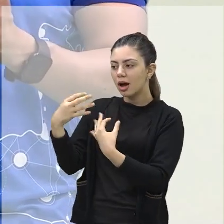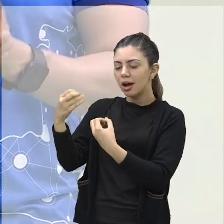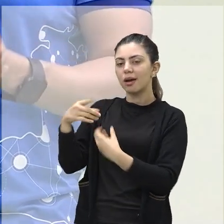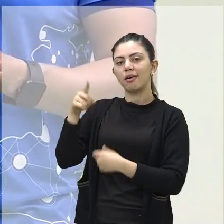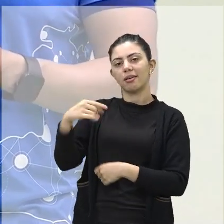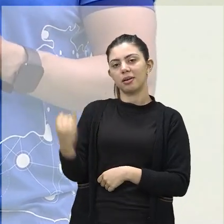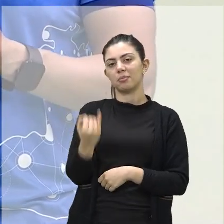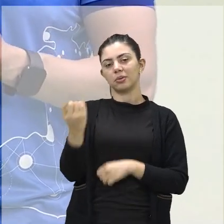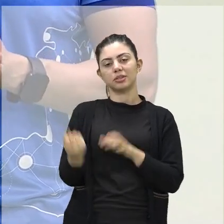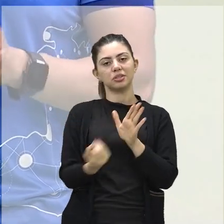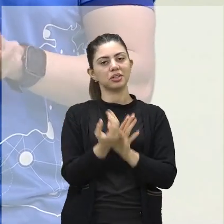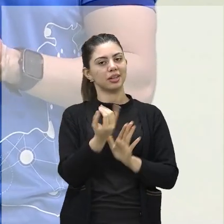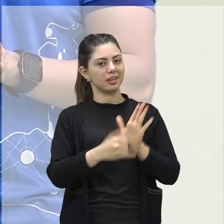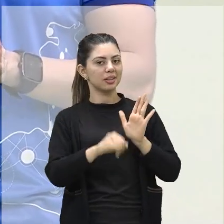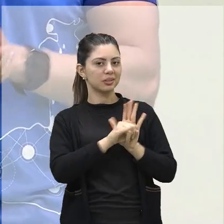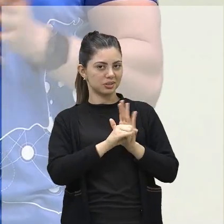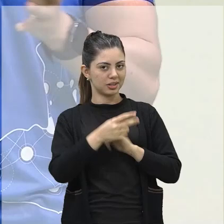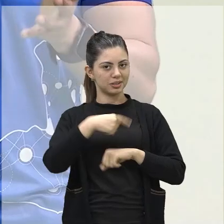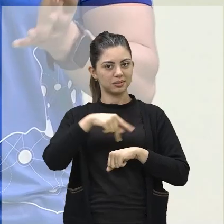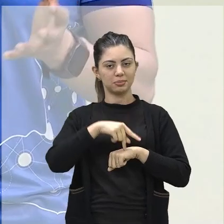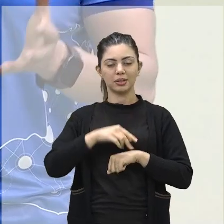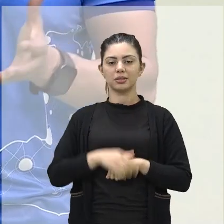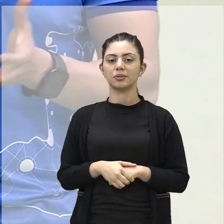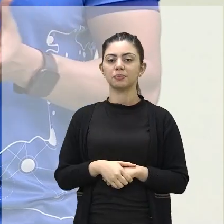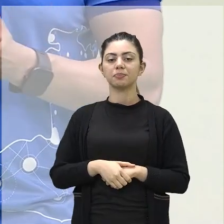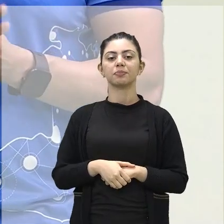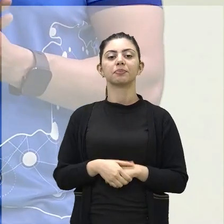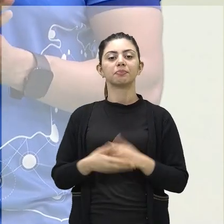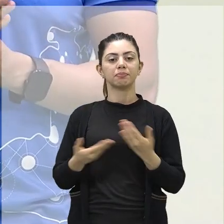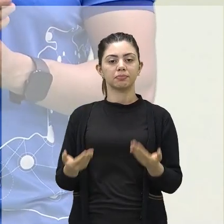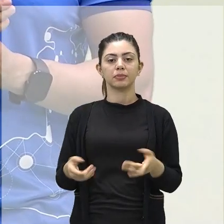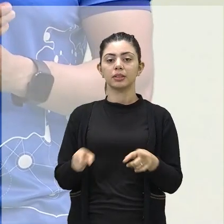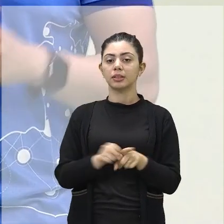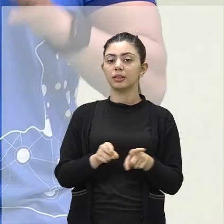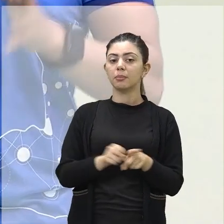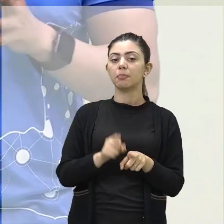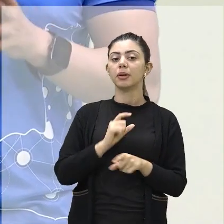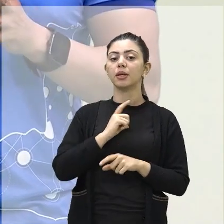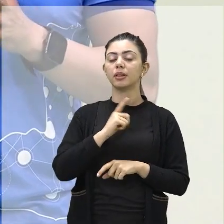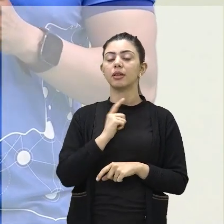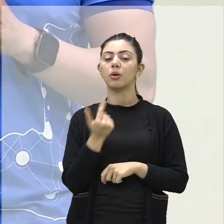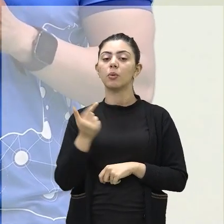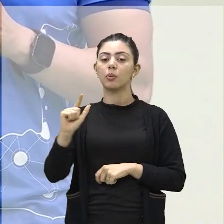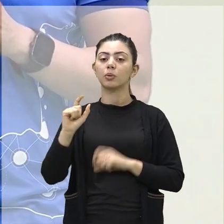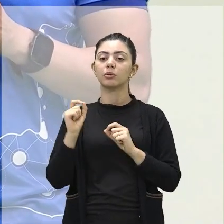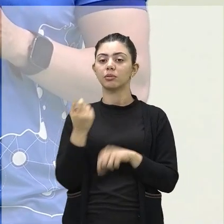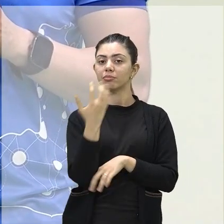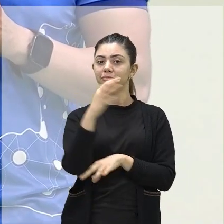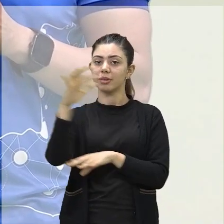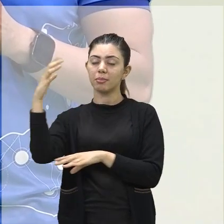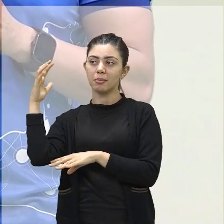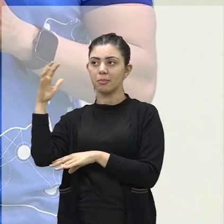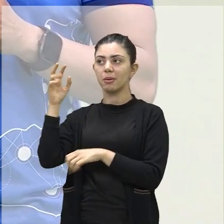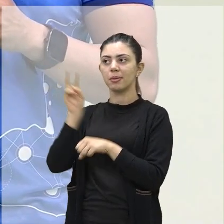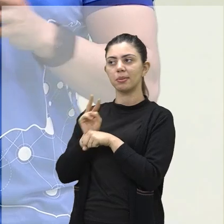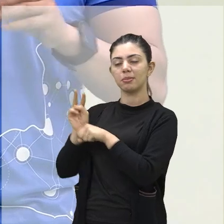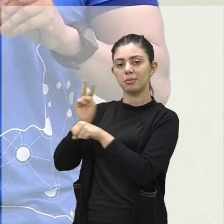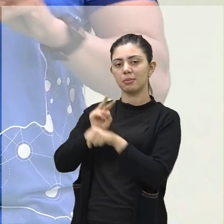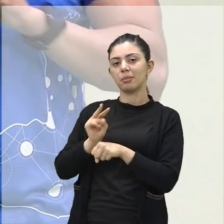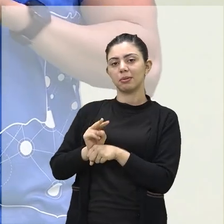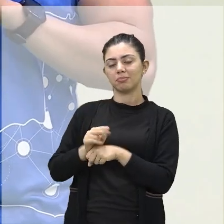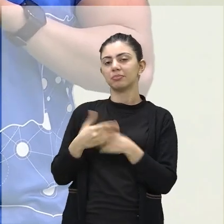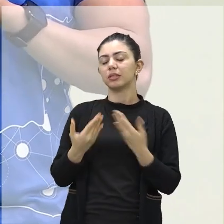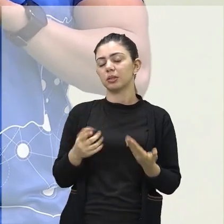na formação da nossa identidade, tá certo? A resiliência ambiental também. A gente vive na floresta tropical, tá, turma? E